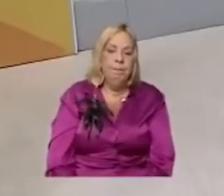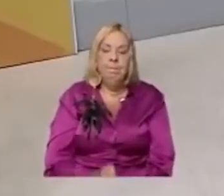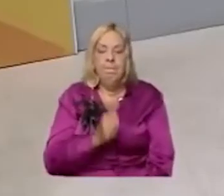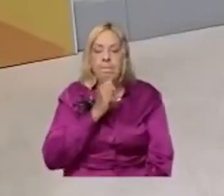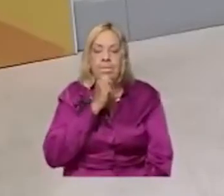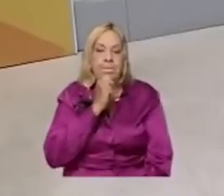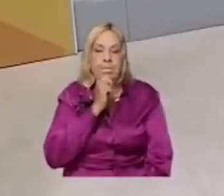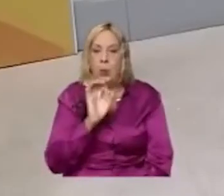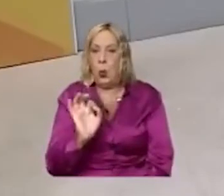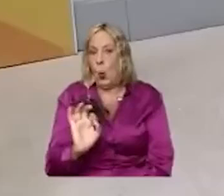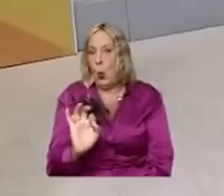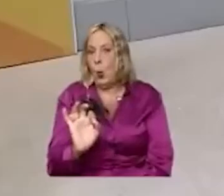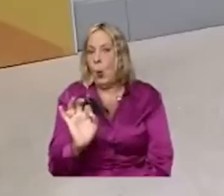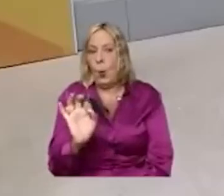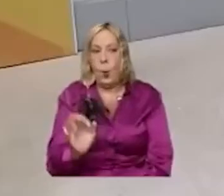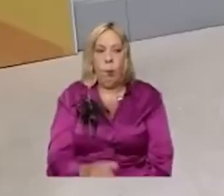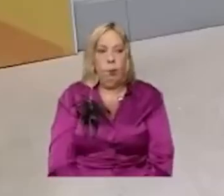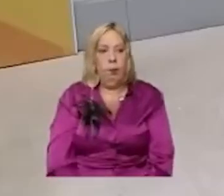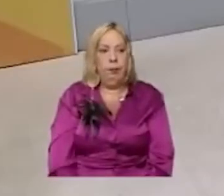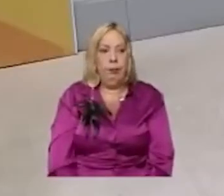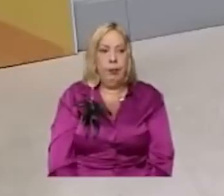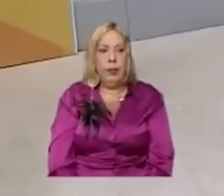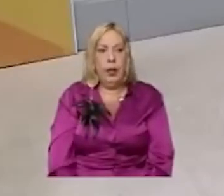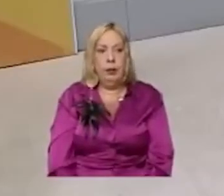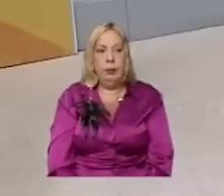não temos ainda a decisiva.